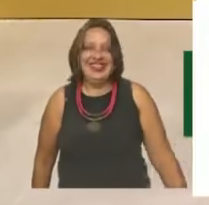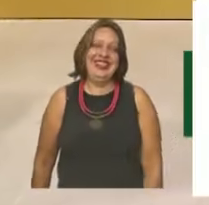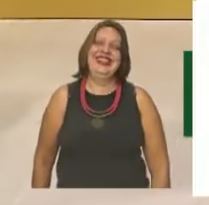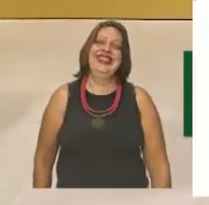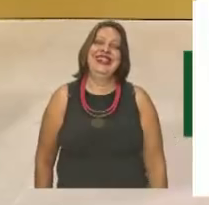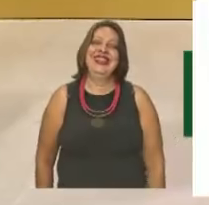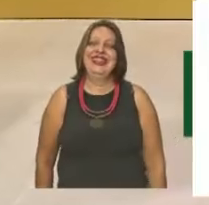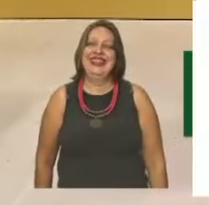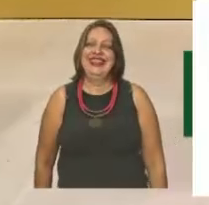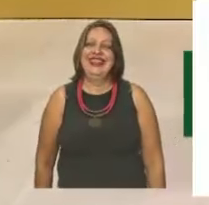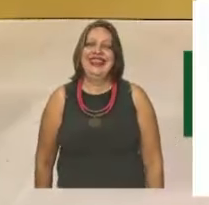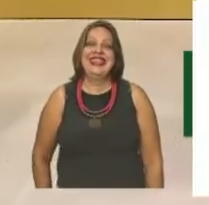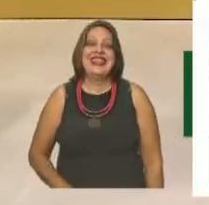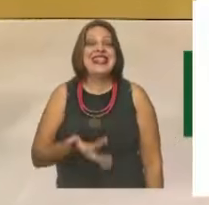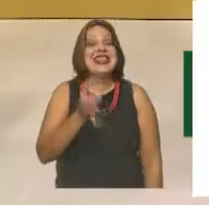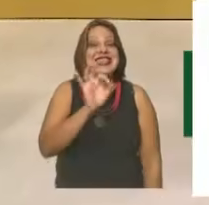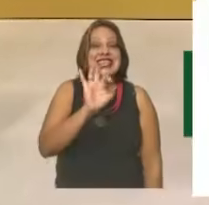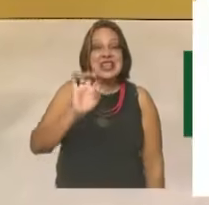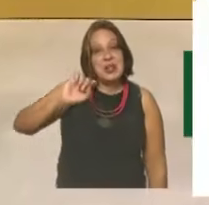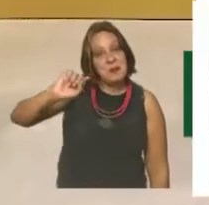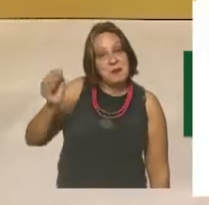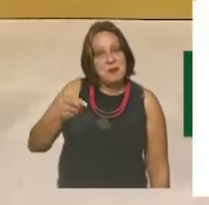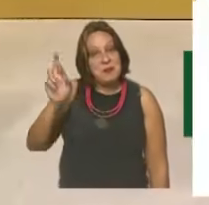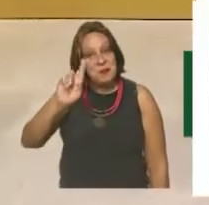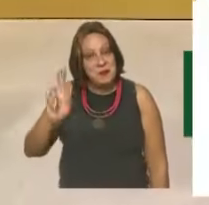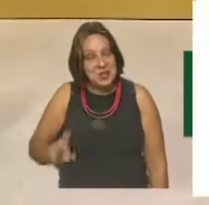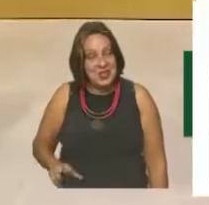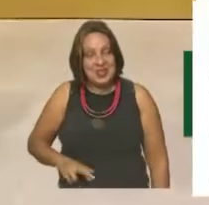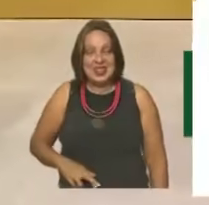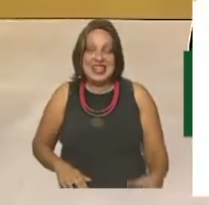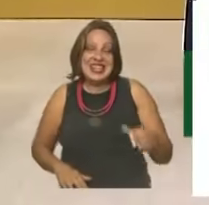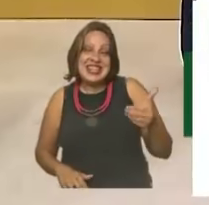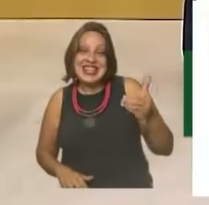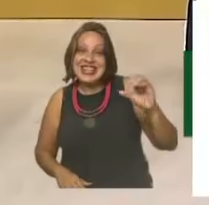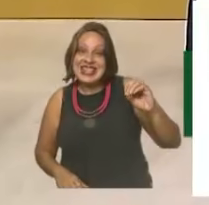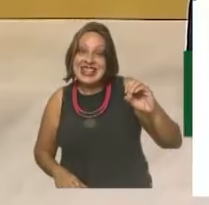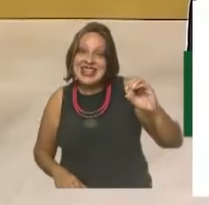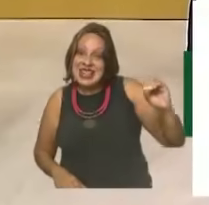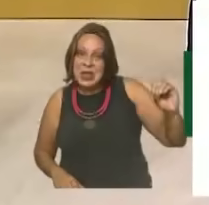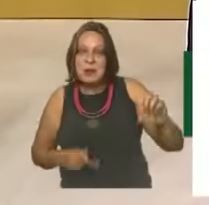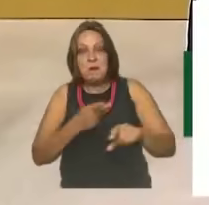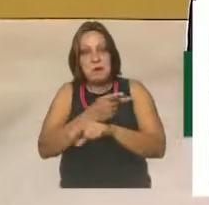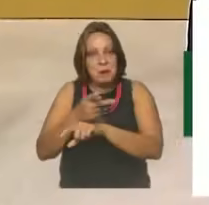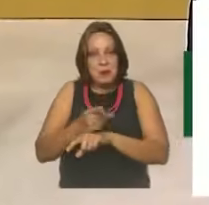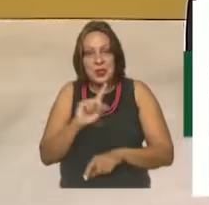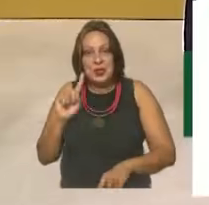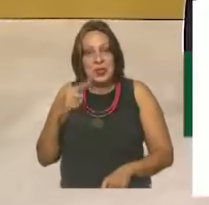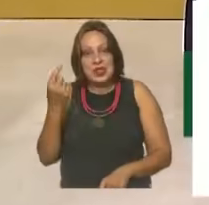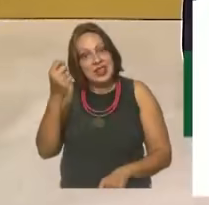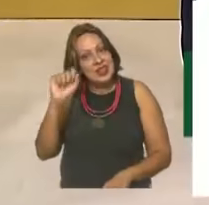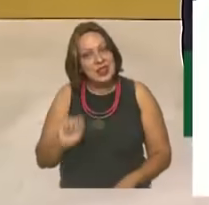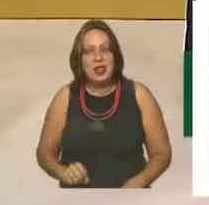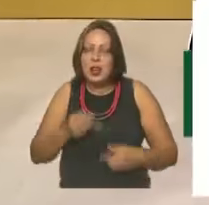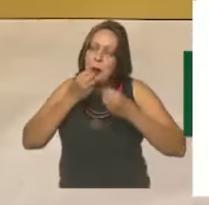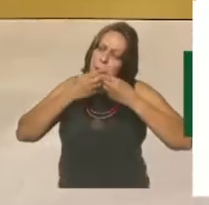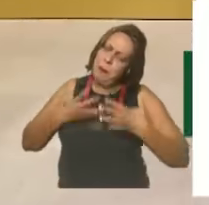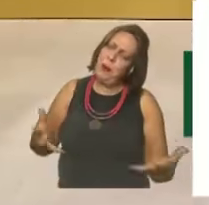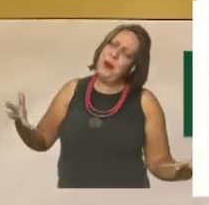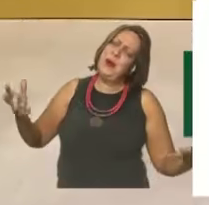Sensacional! 100 mil reais! 100 prêmios no Gira! Menino, tá bom não,